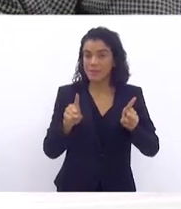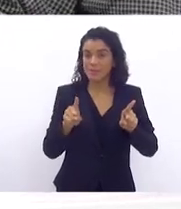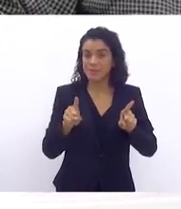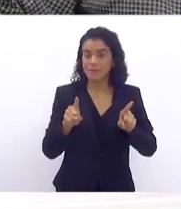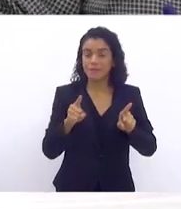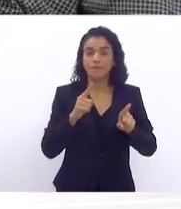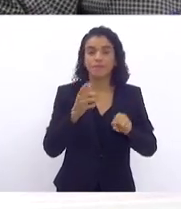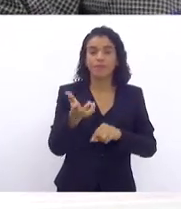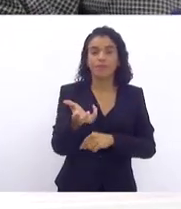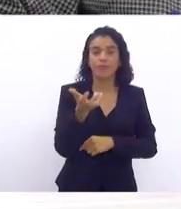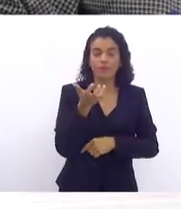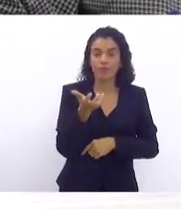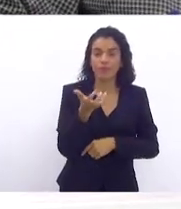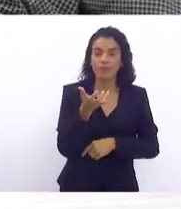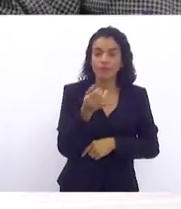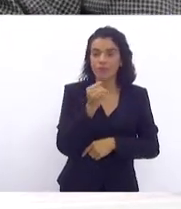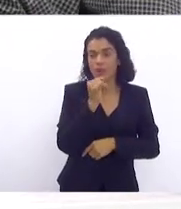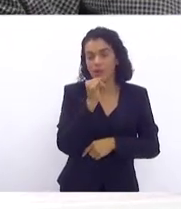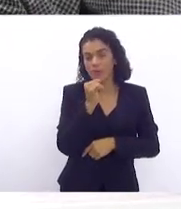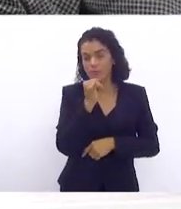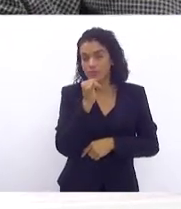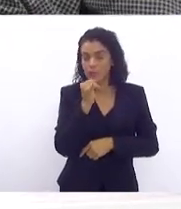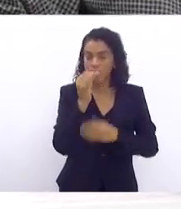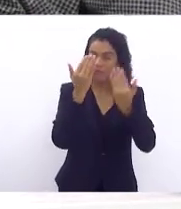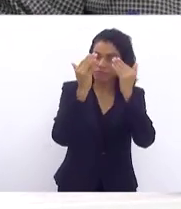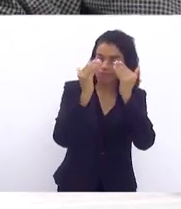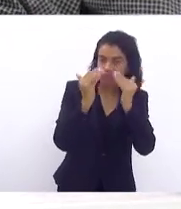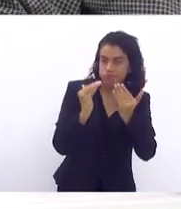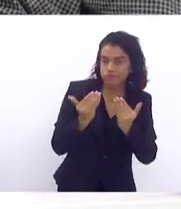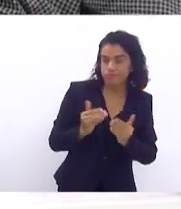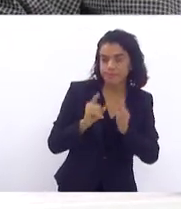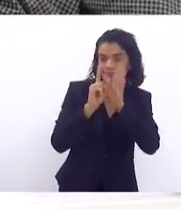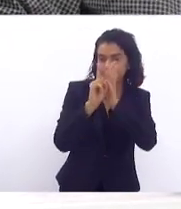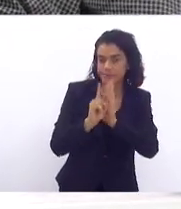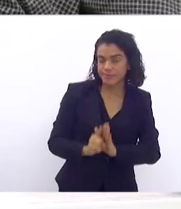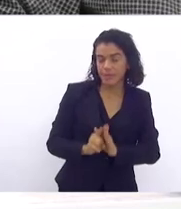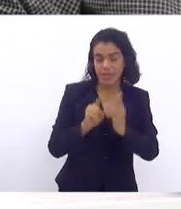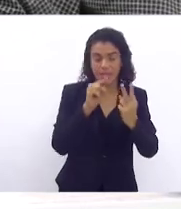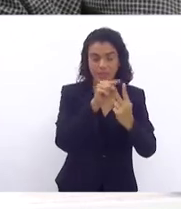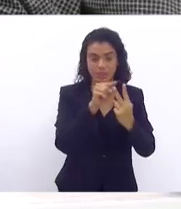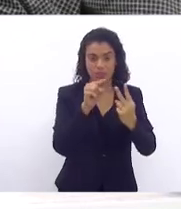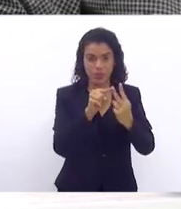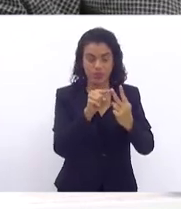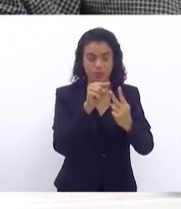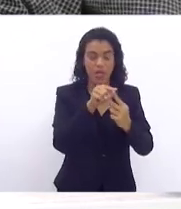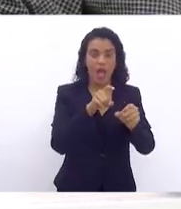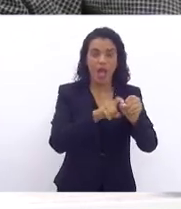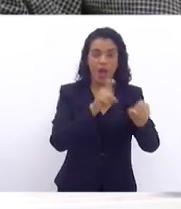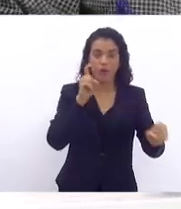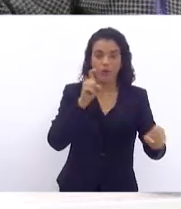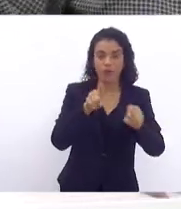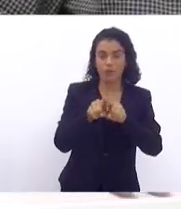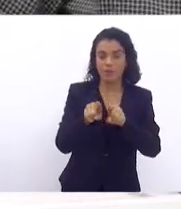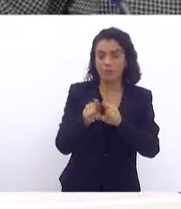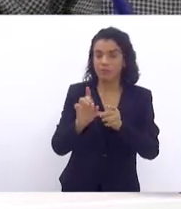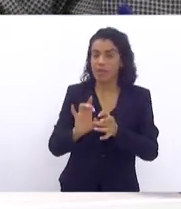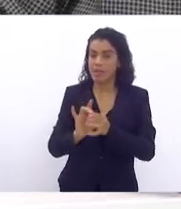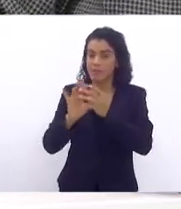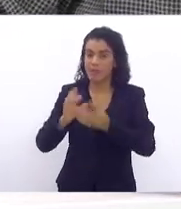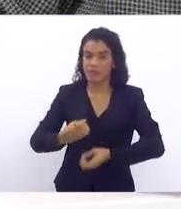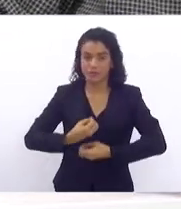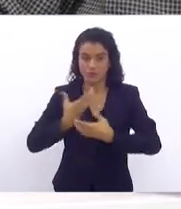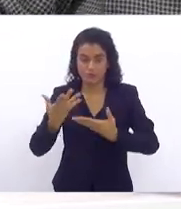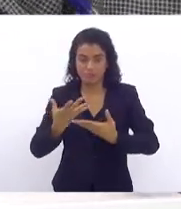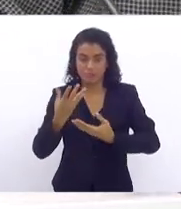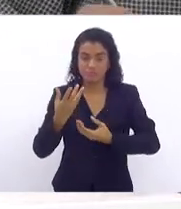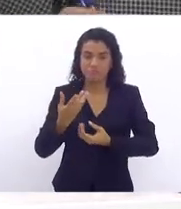eu queria fazer uma análise em vista desses dois aspectos. A autonomia, a liberdade de expressão, para definir claramente